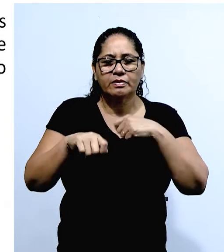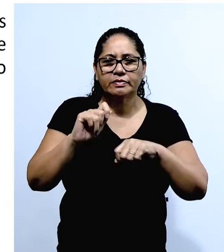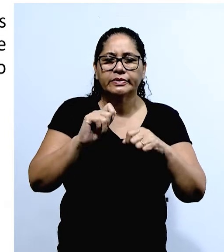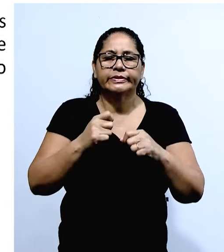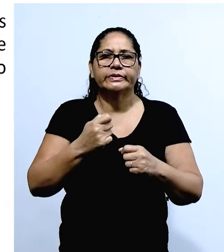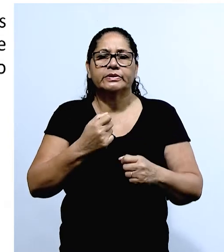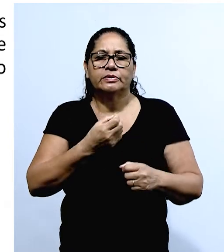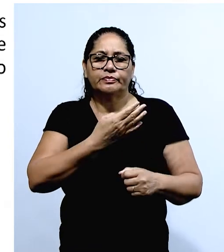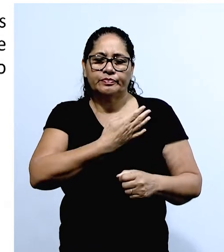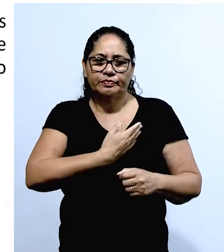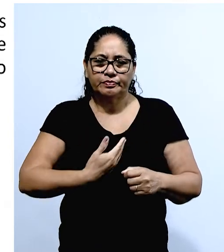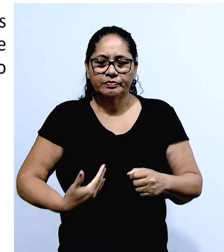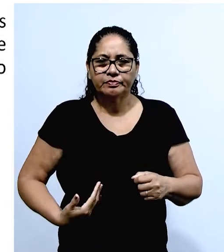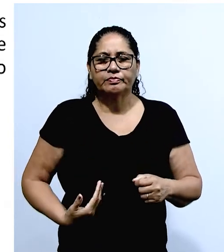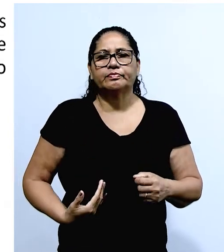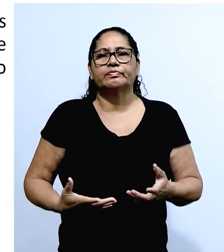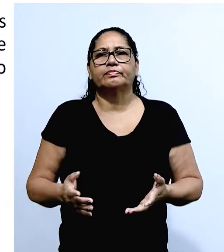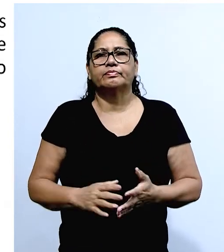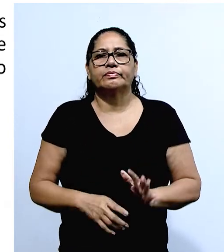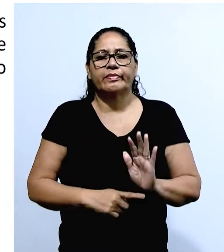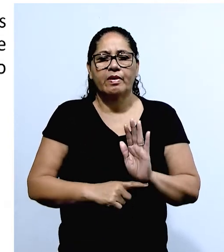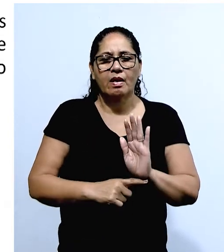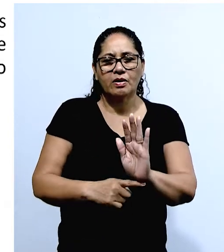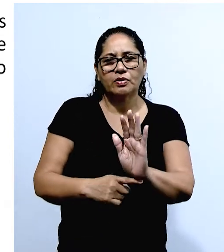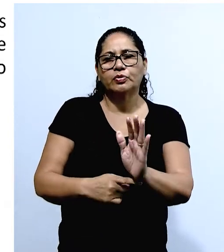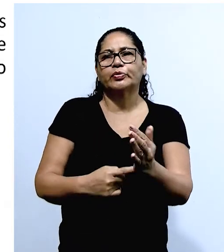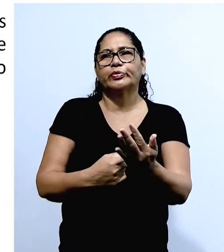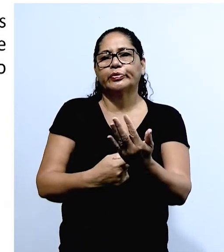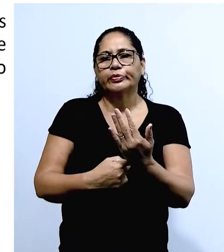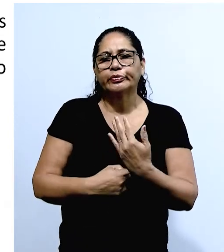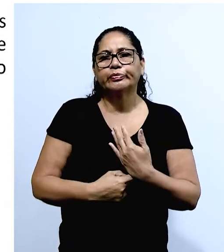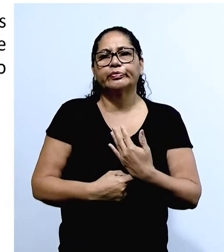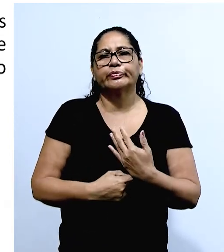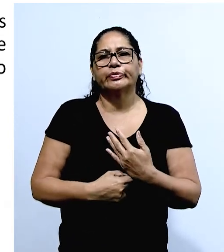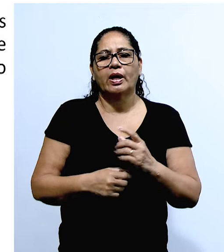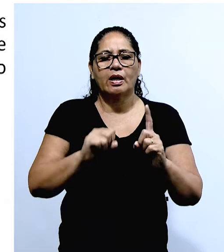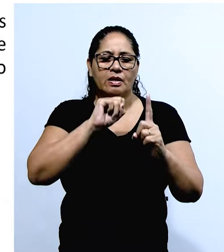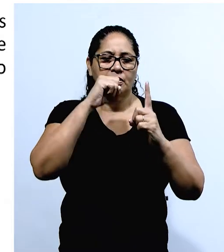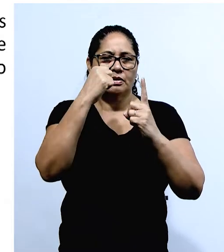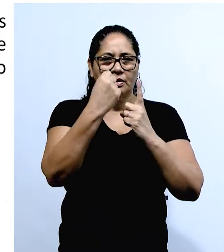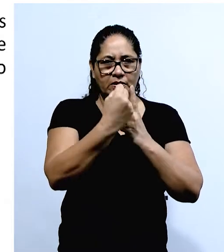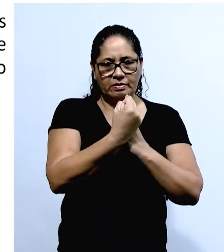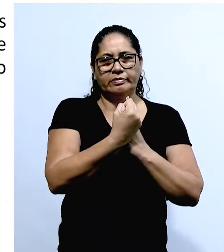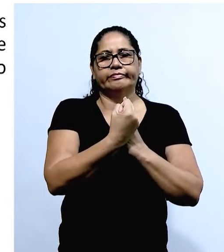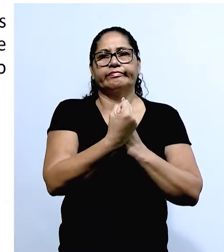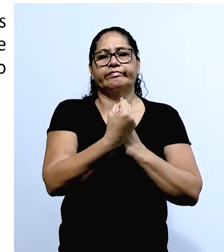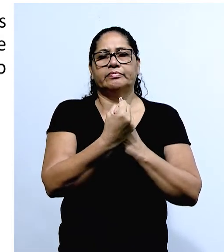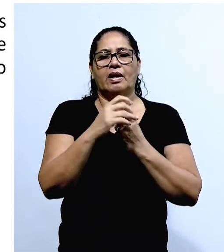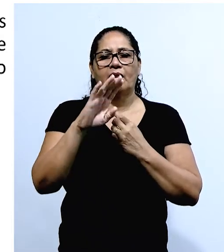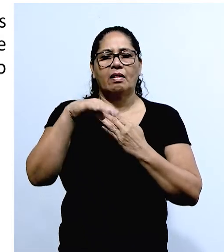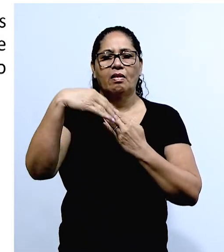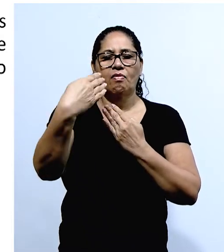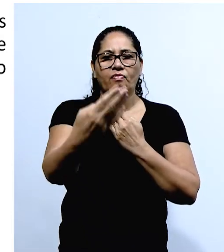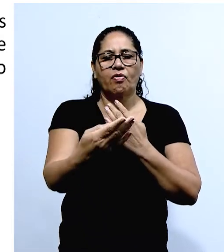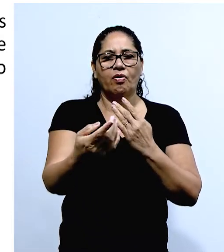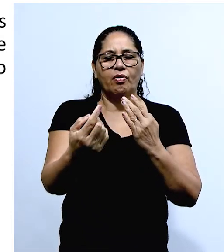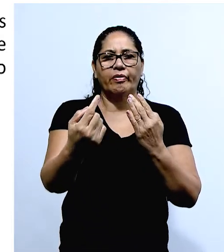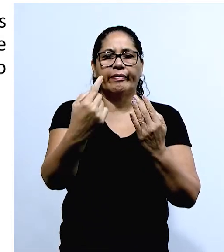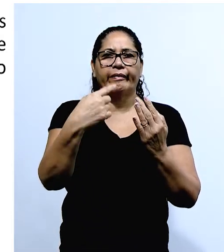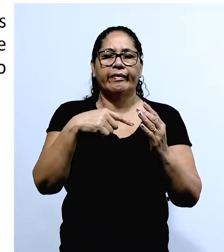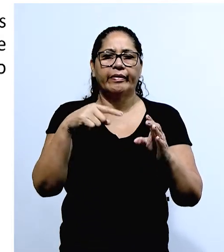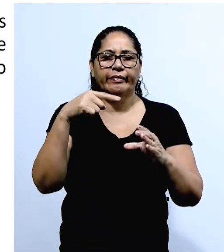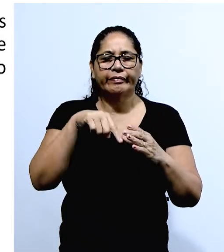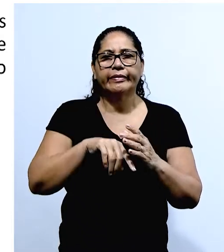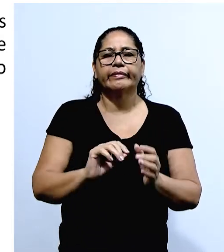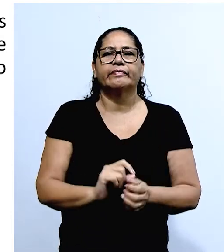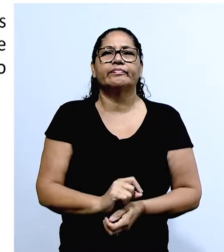em benefício da sociedade por meio de controle externo, né, gente? Não